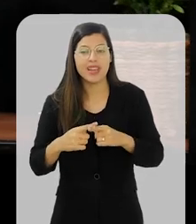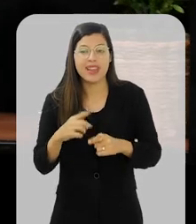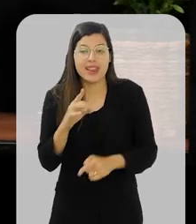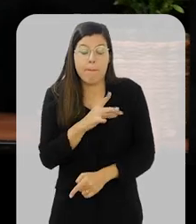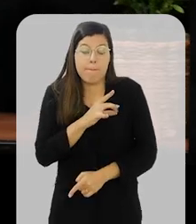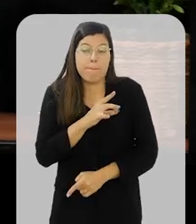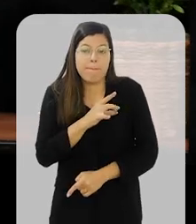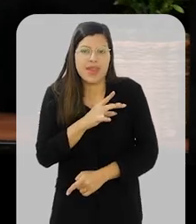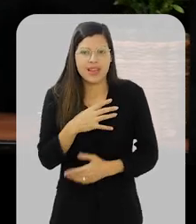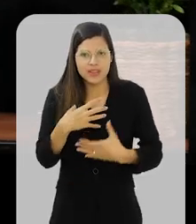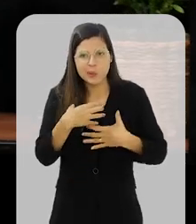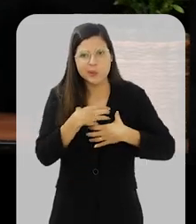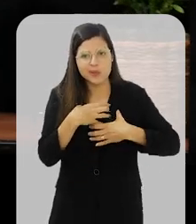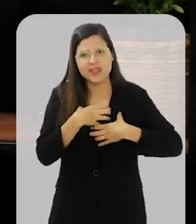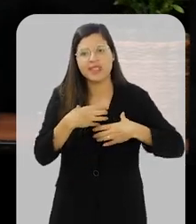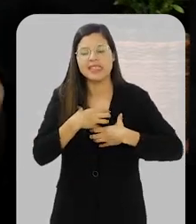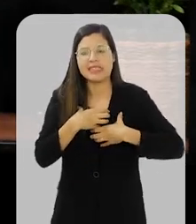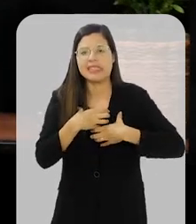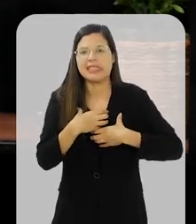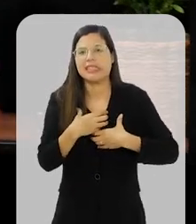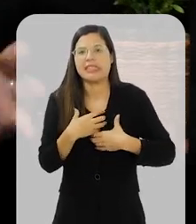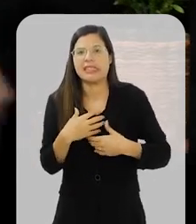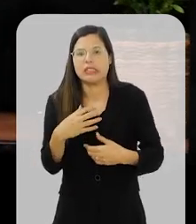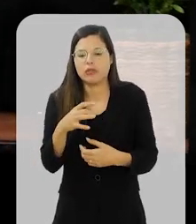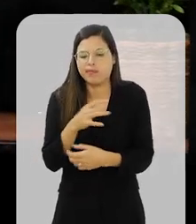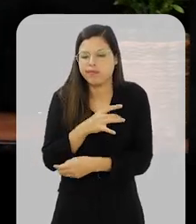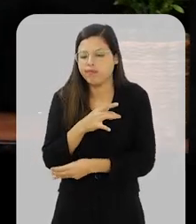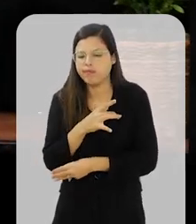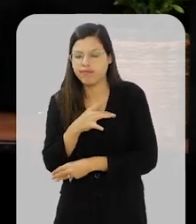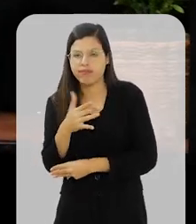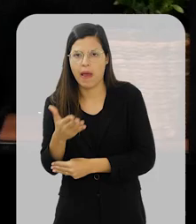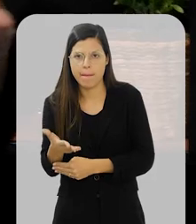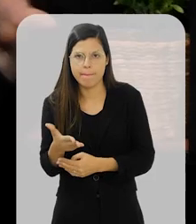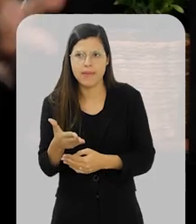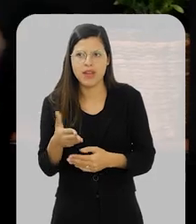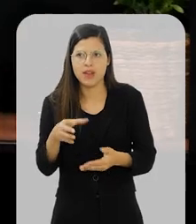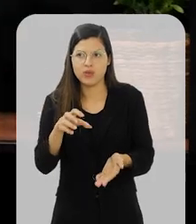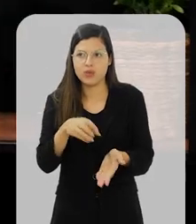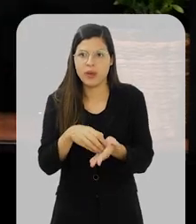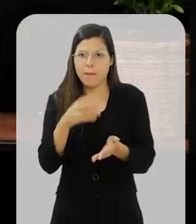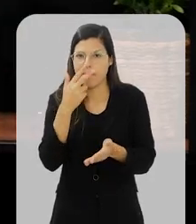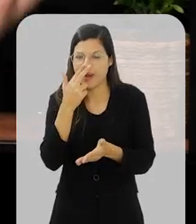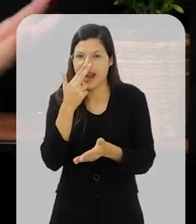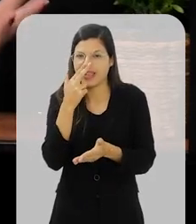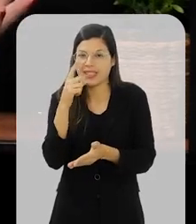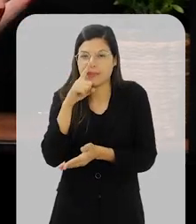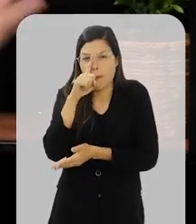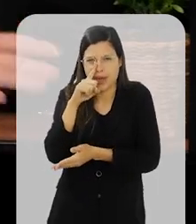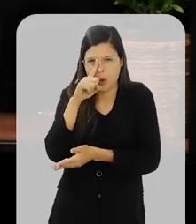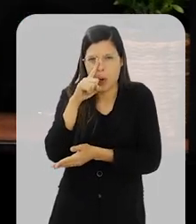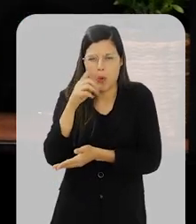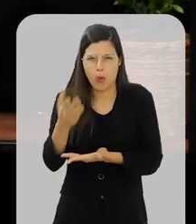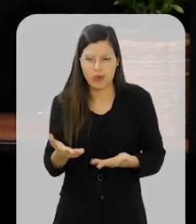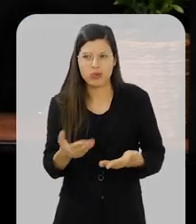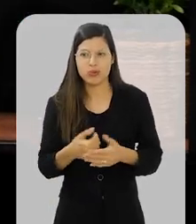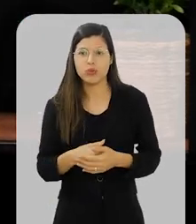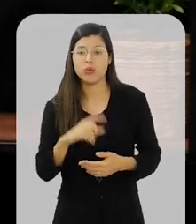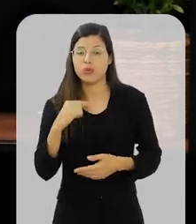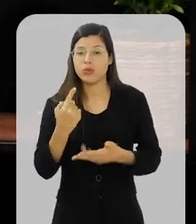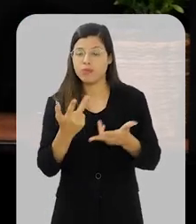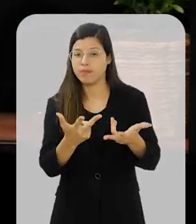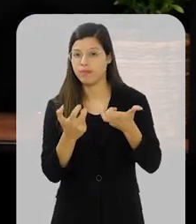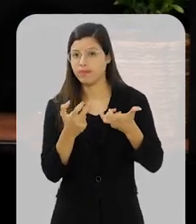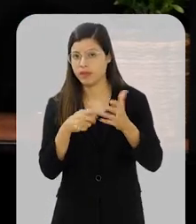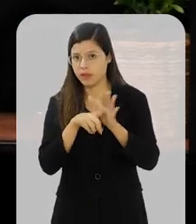mais medo, ele se sente mais acuado de ficar ali no centro da caixa, que é onde ele estaria mais exposto, né? E nós observamos no